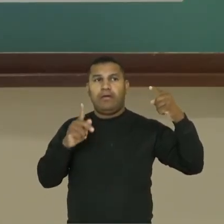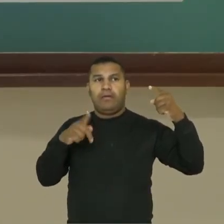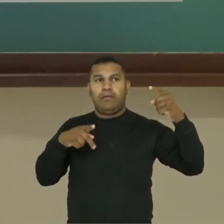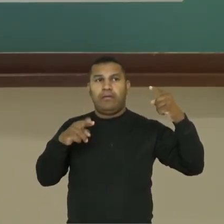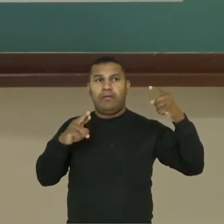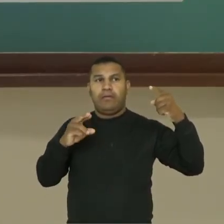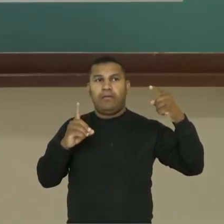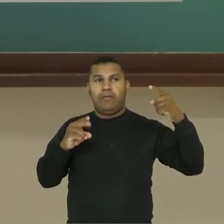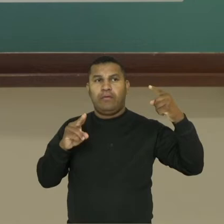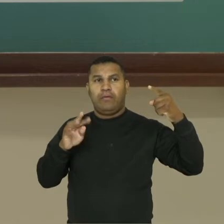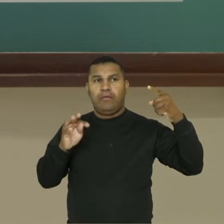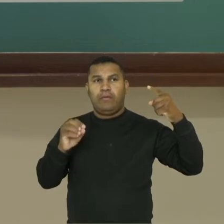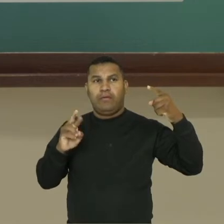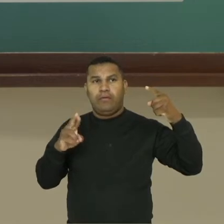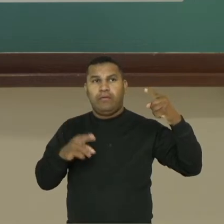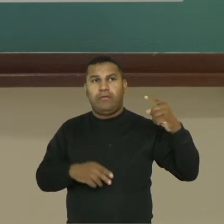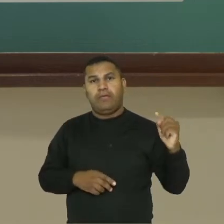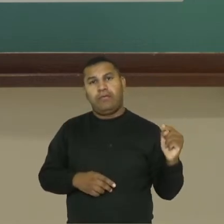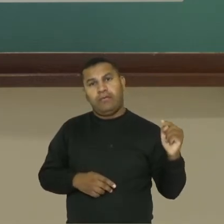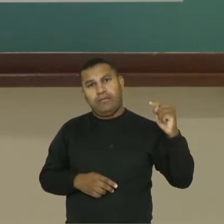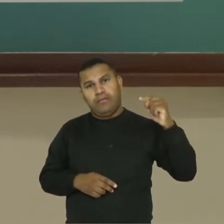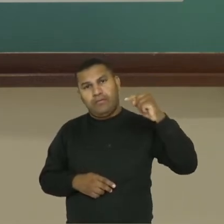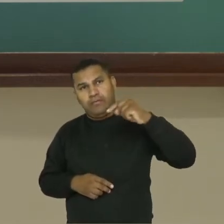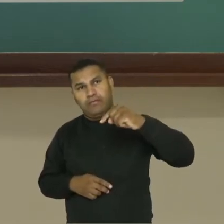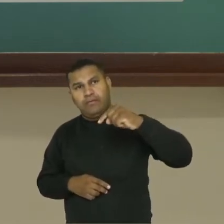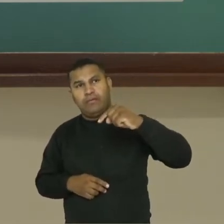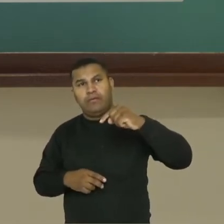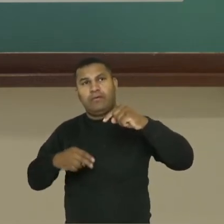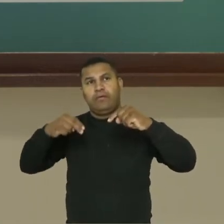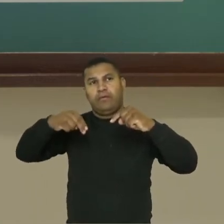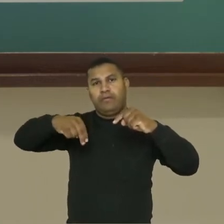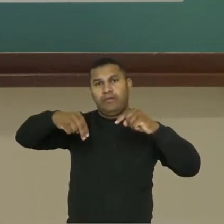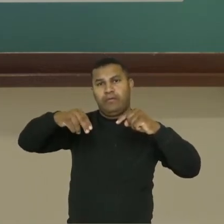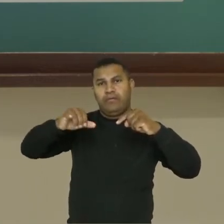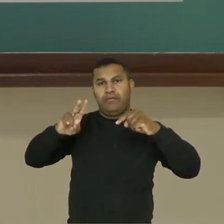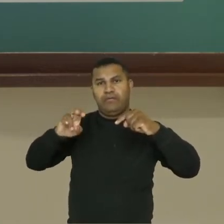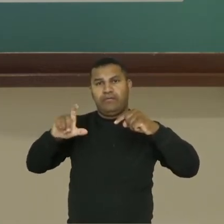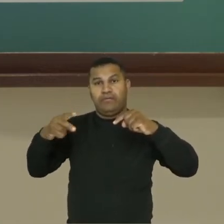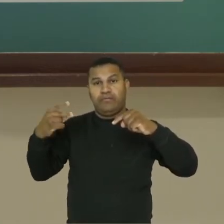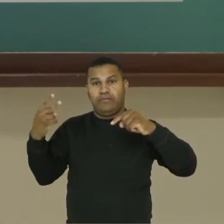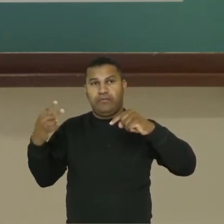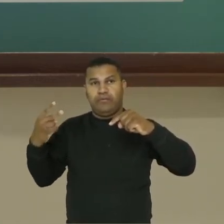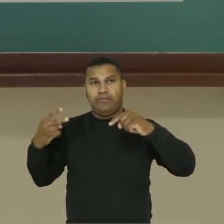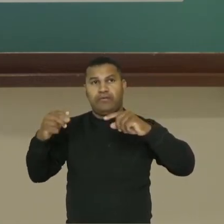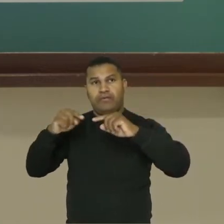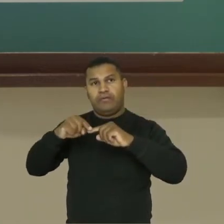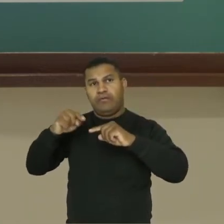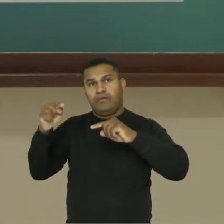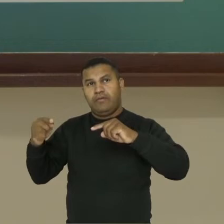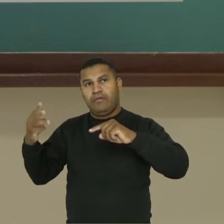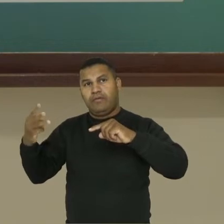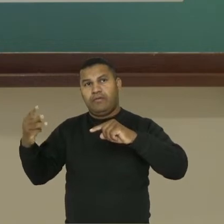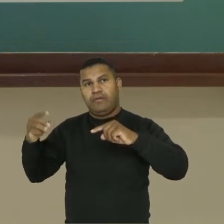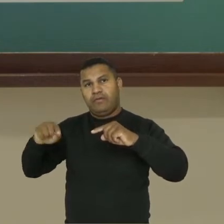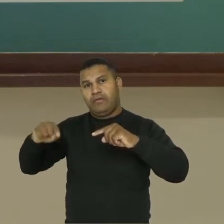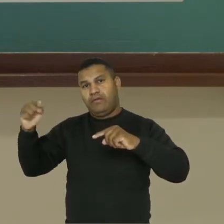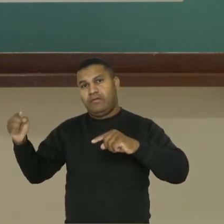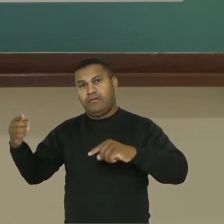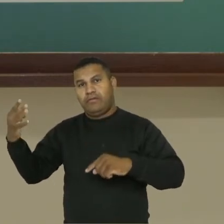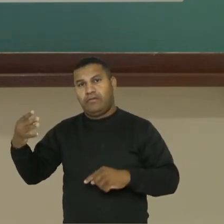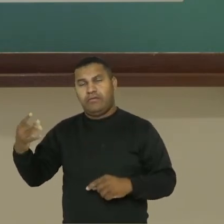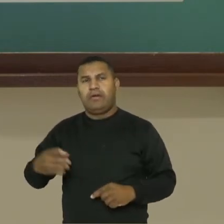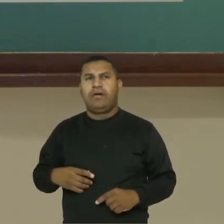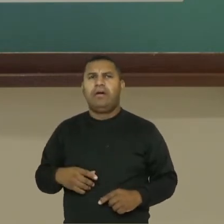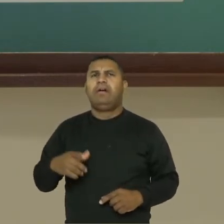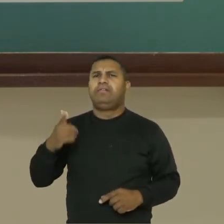O nível 2 pelo consumidor primário, o nível 3 pelo secundário e o nível 4 pelo terciário. Tem nível